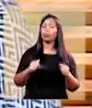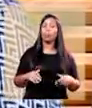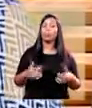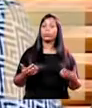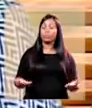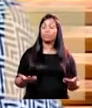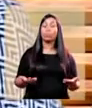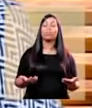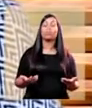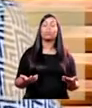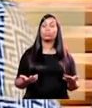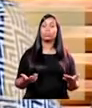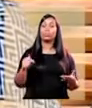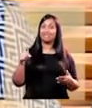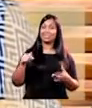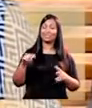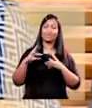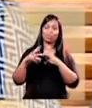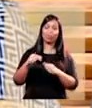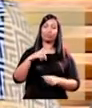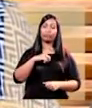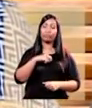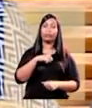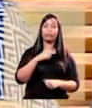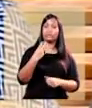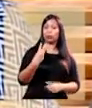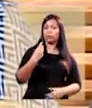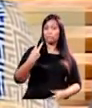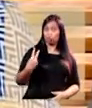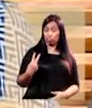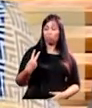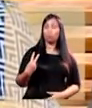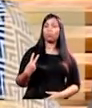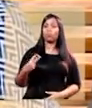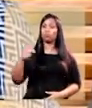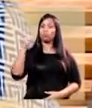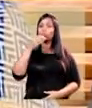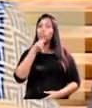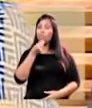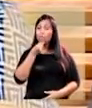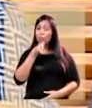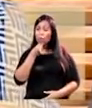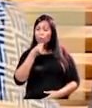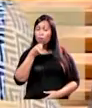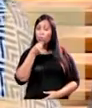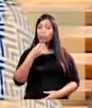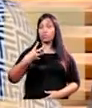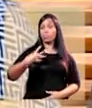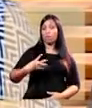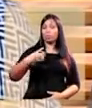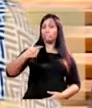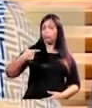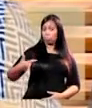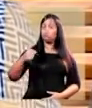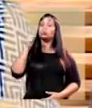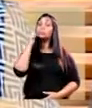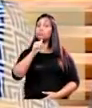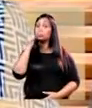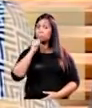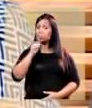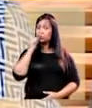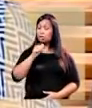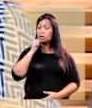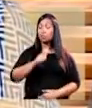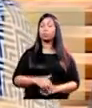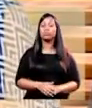total. Deste total também, 32 são do sexo masculino e 42 do